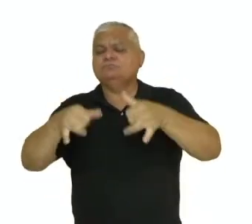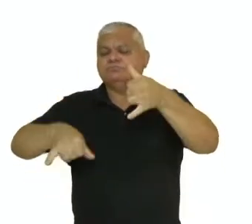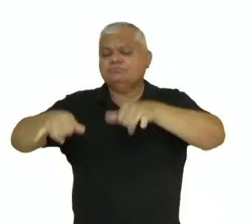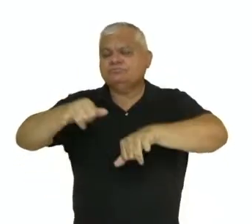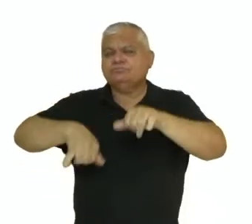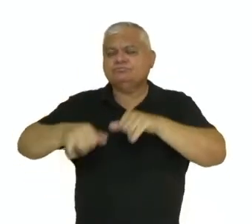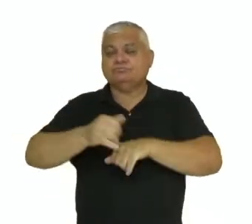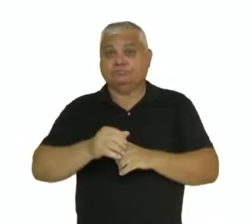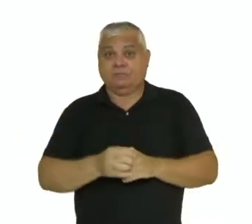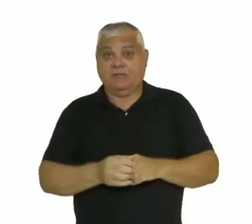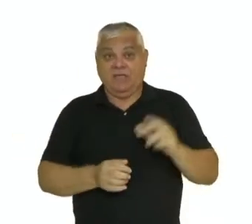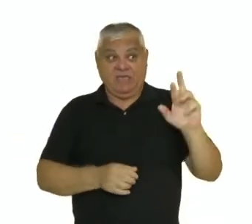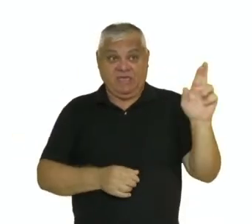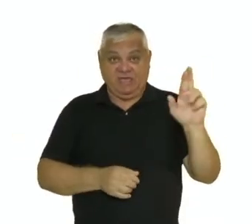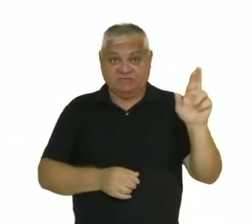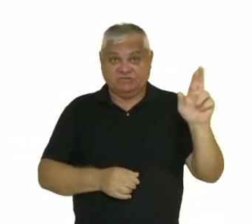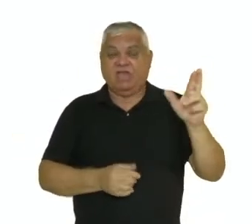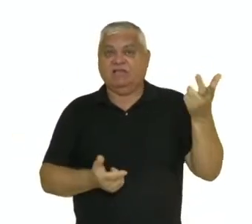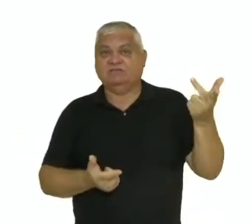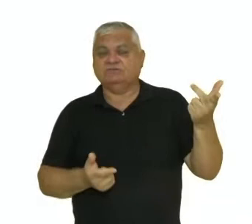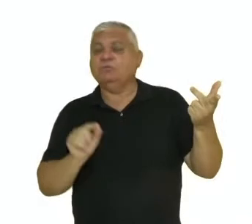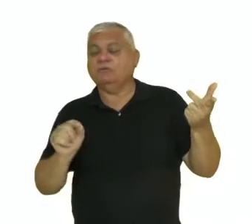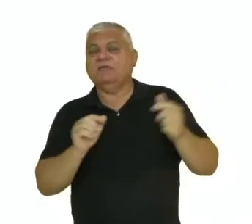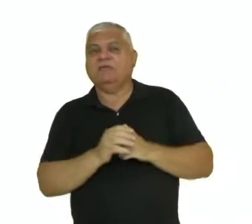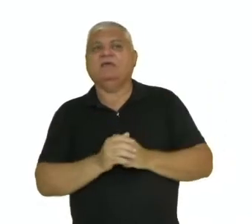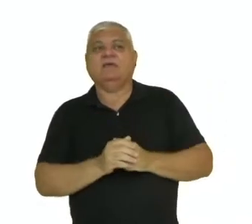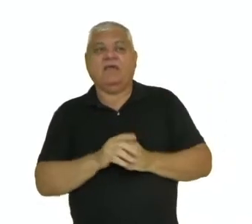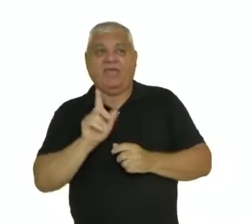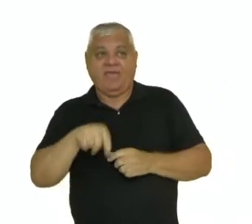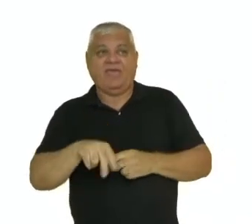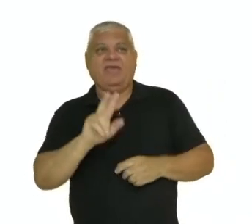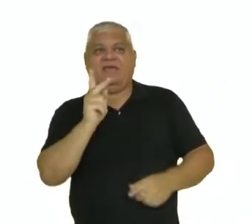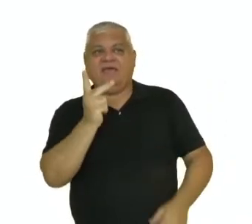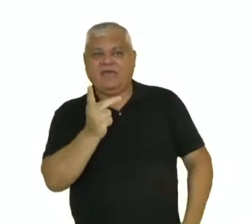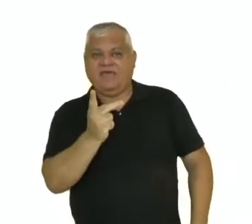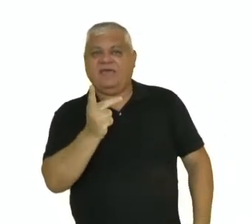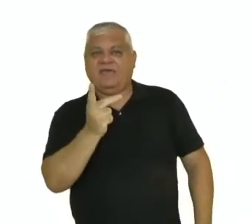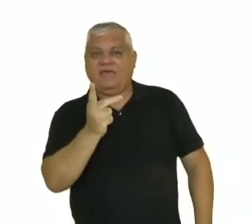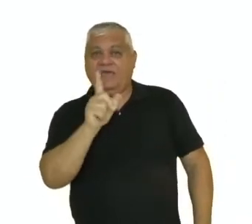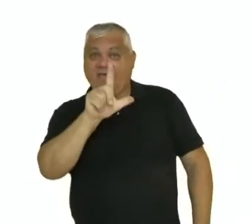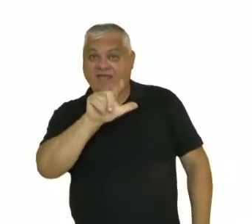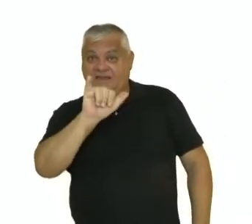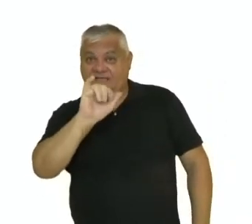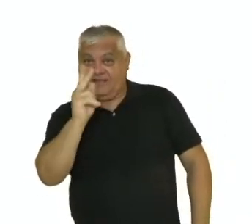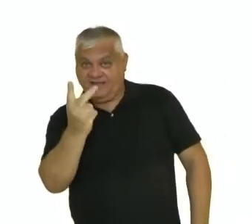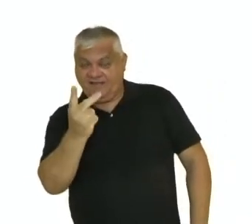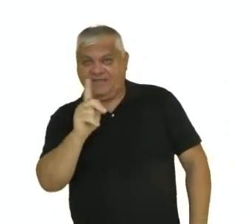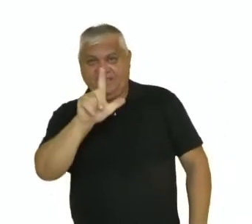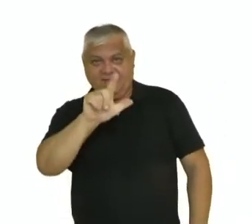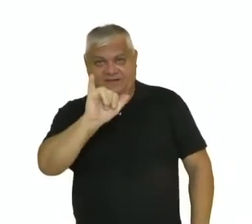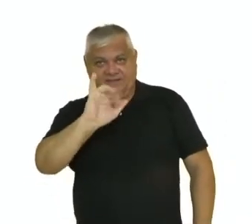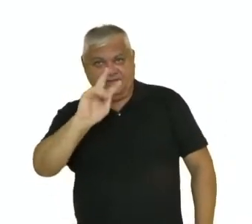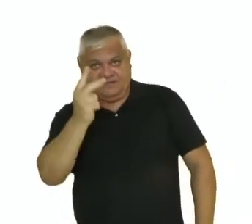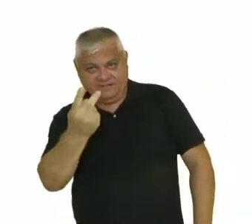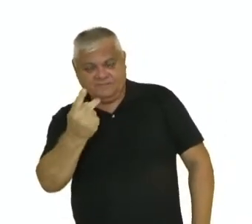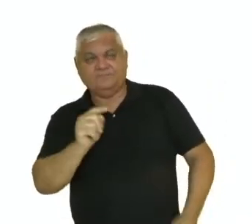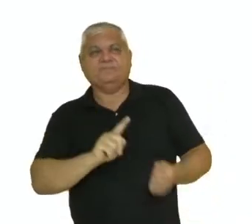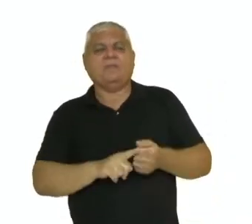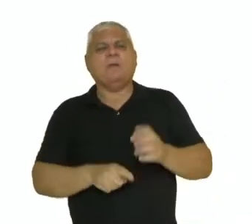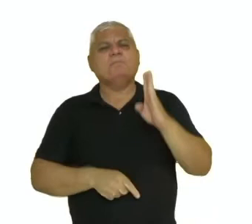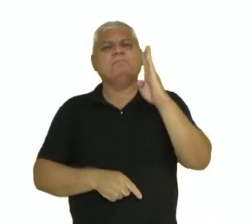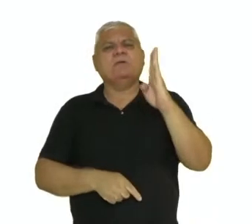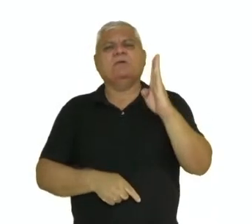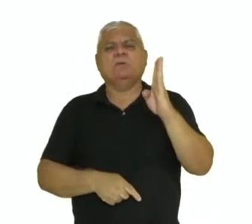reagente usado para reagir com a água. Então, é o hidreto de lítio, LiH. E a letra B, quais são os produtos